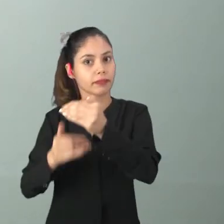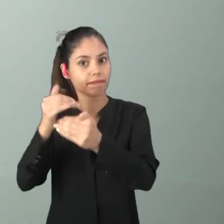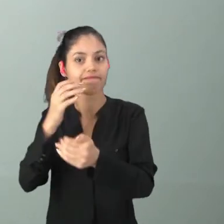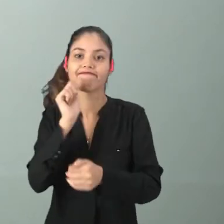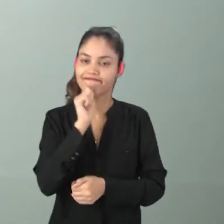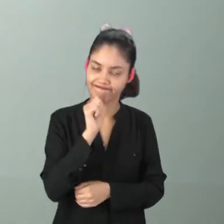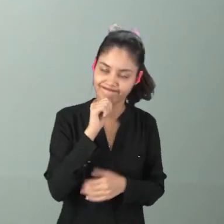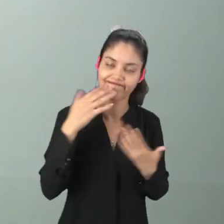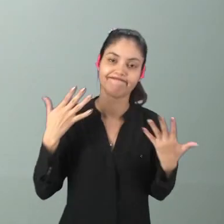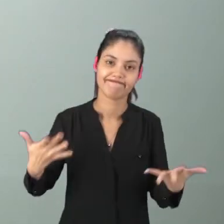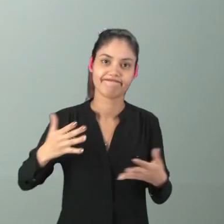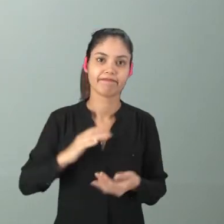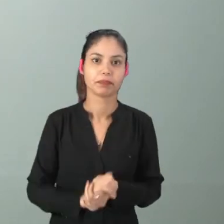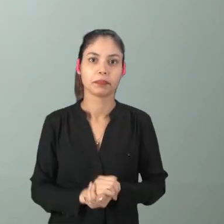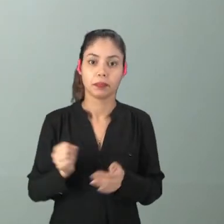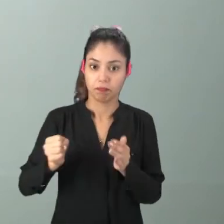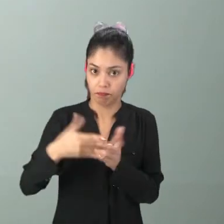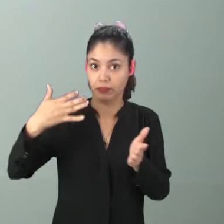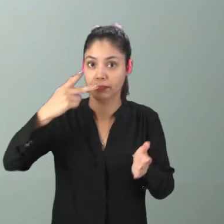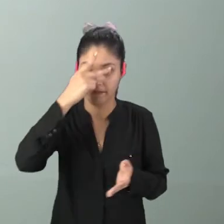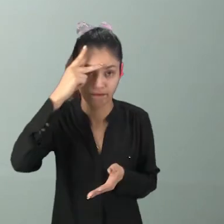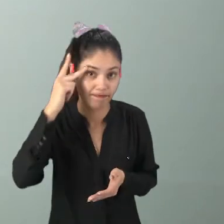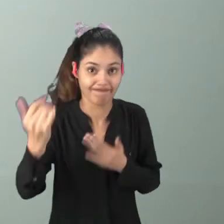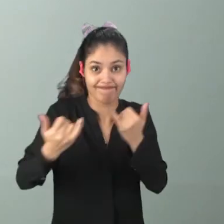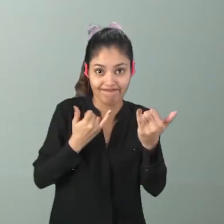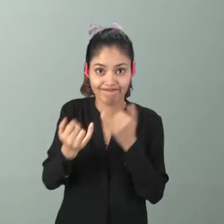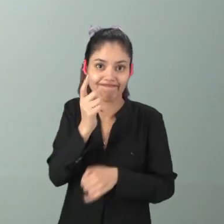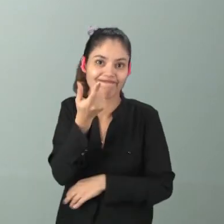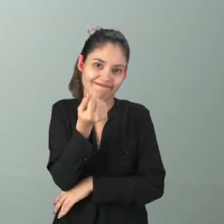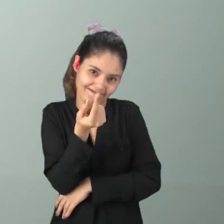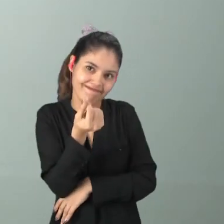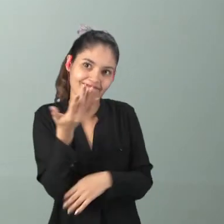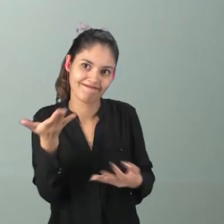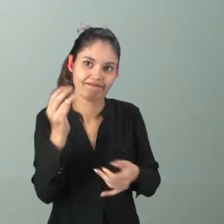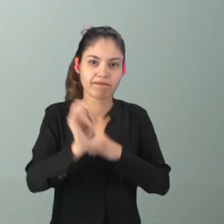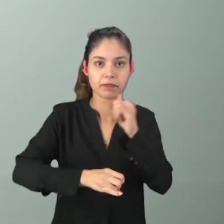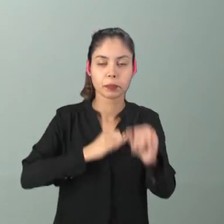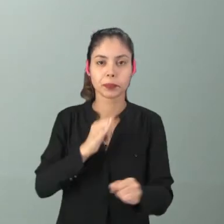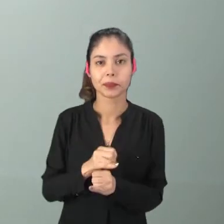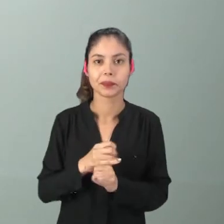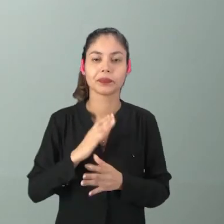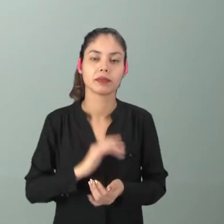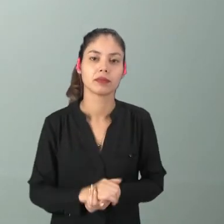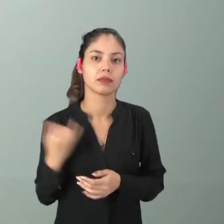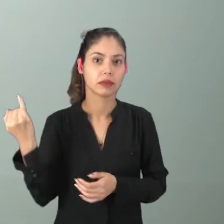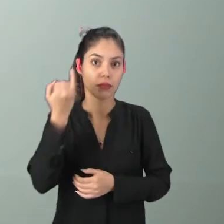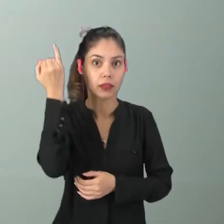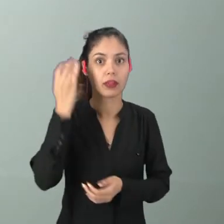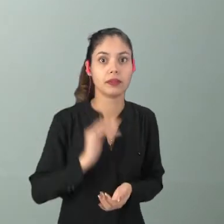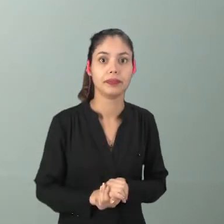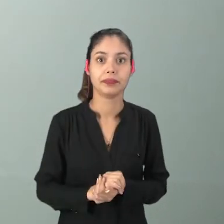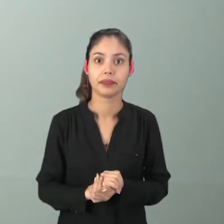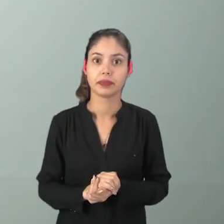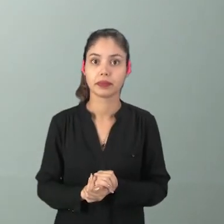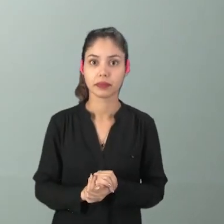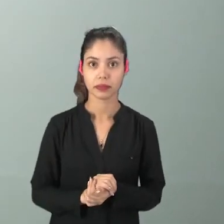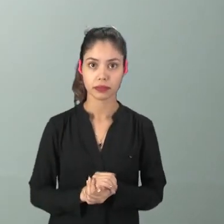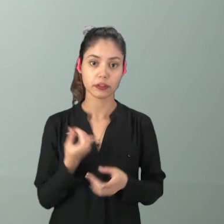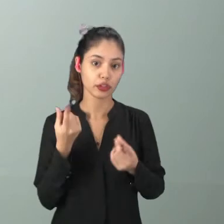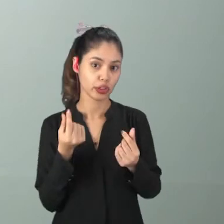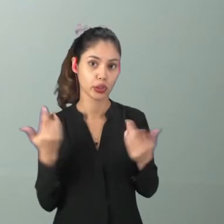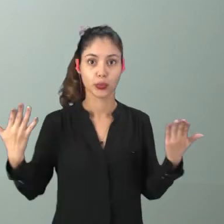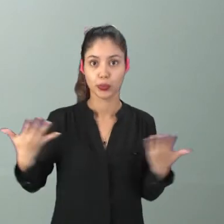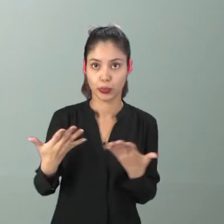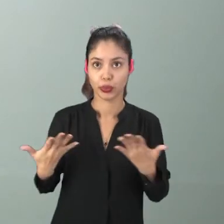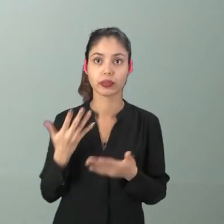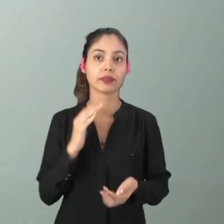assim. Muita gente ganha dinheiro com propaganda na internet. É inclusive um dos principais meios de ganhar dinheiro na internet